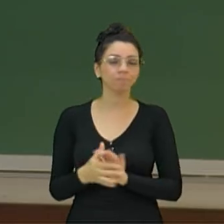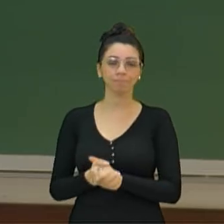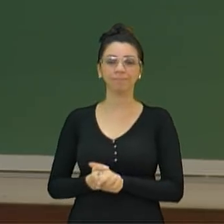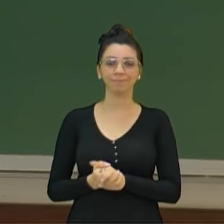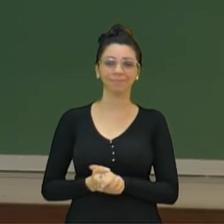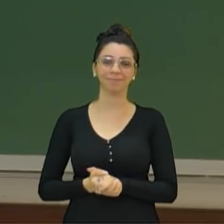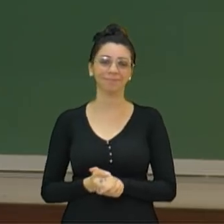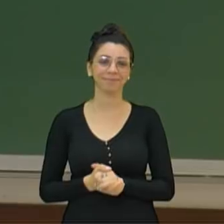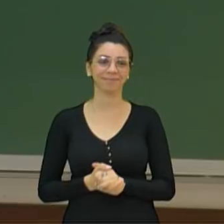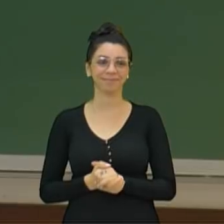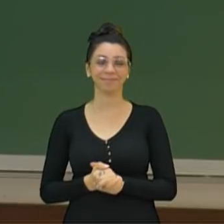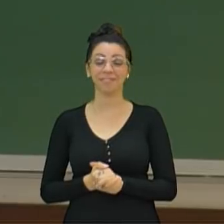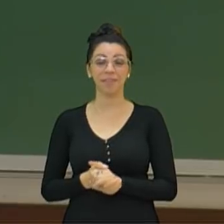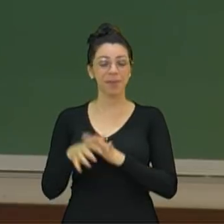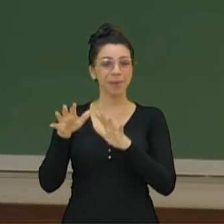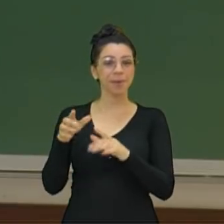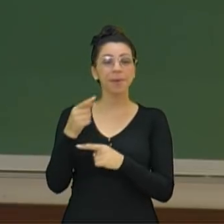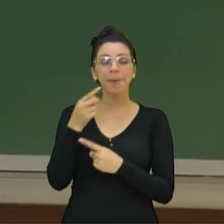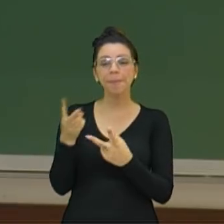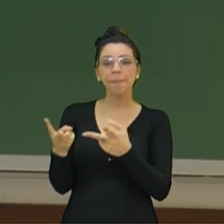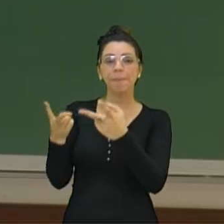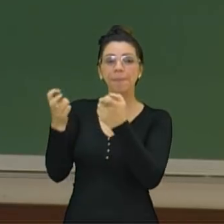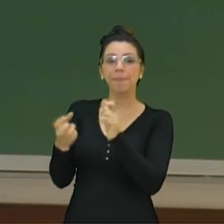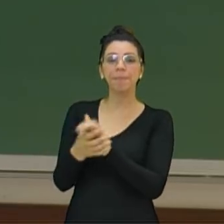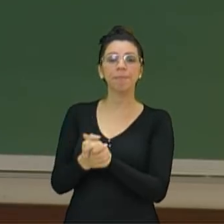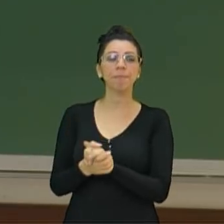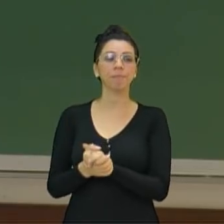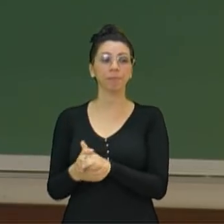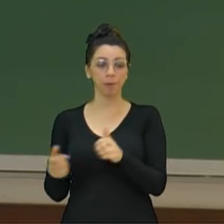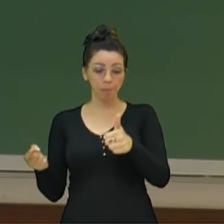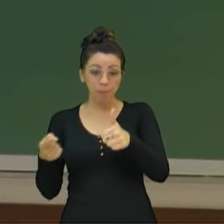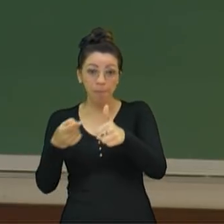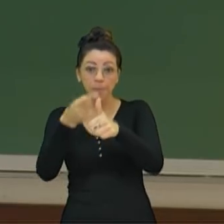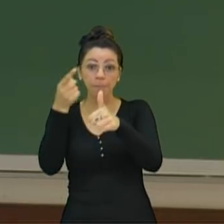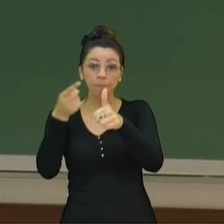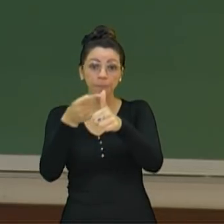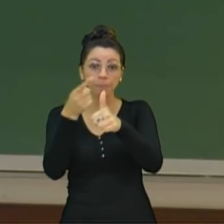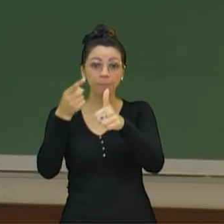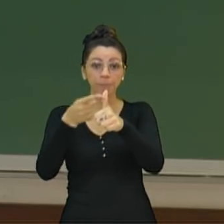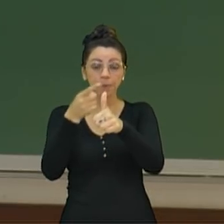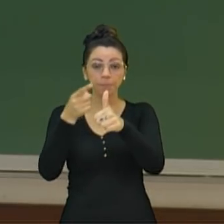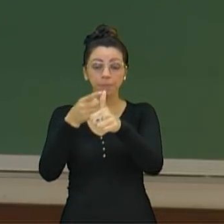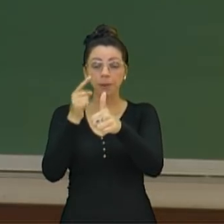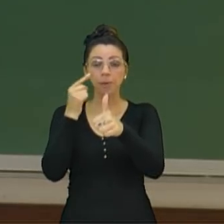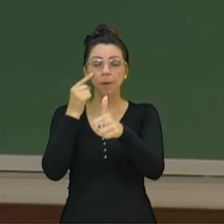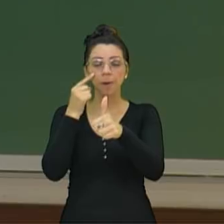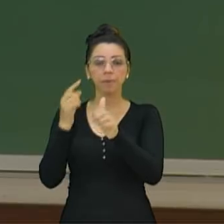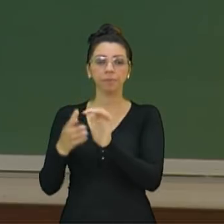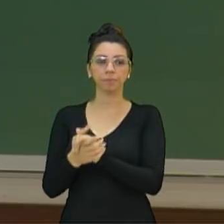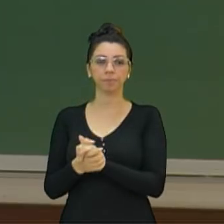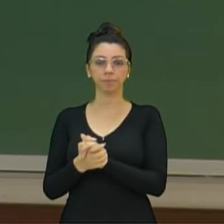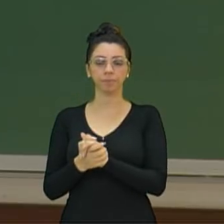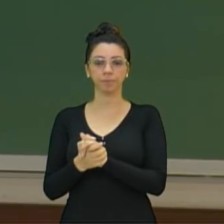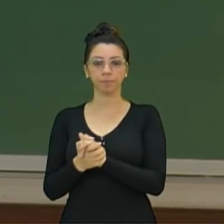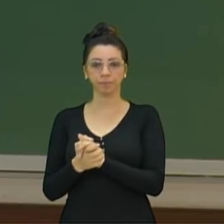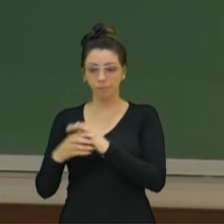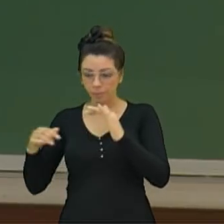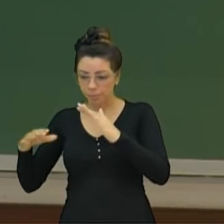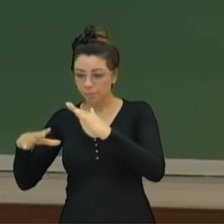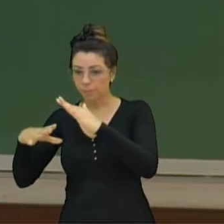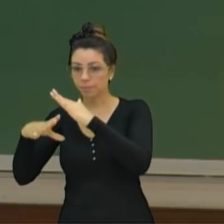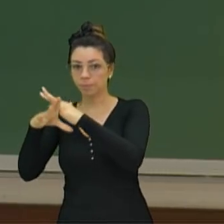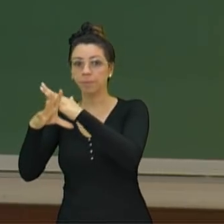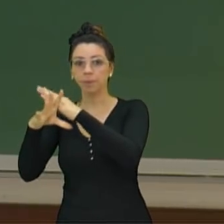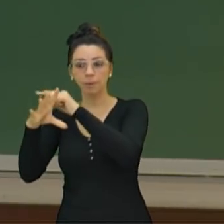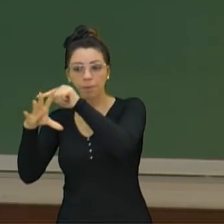repararem, onde minha mão está indicando o primeiro neurônio, Agora, onde a minha mão está indicando novamente? O